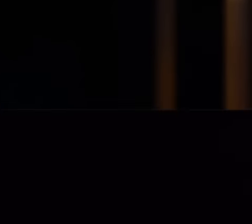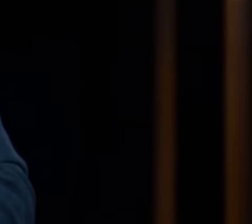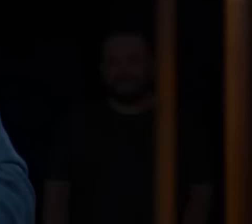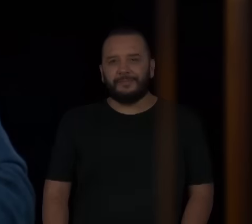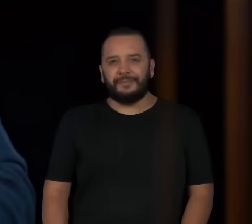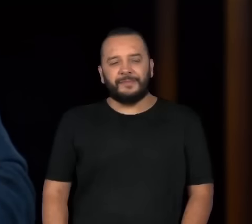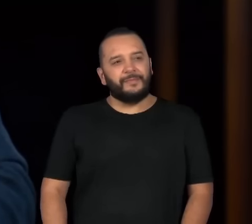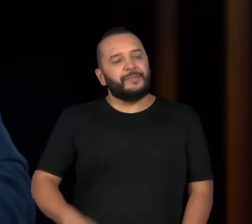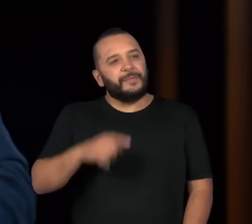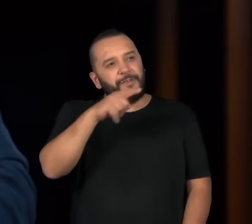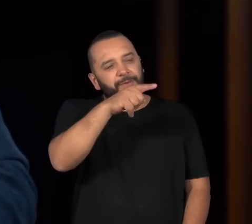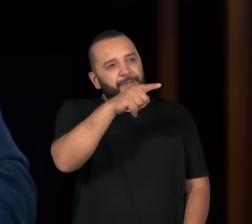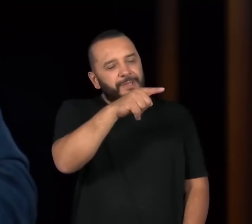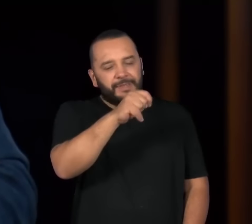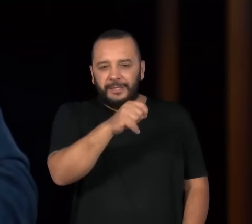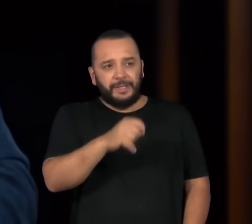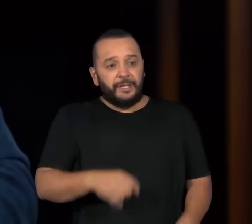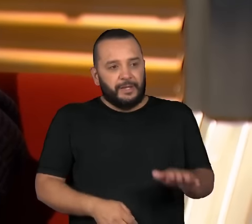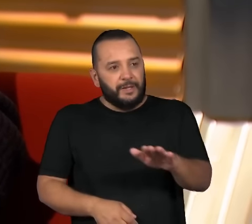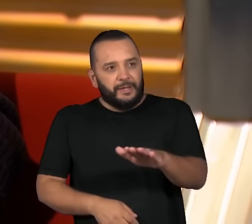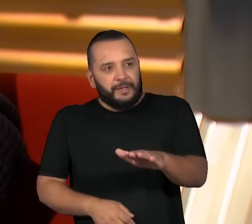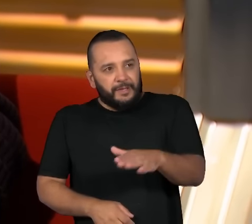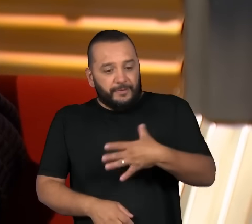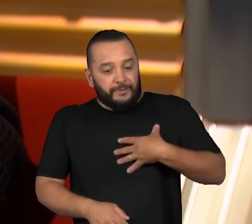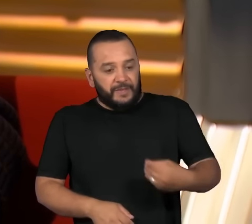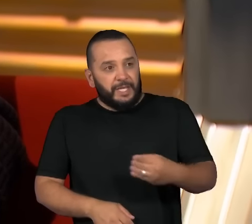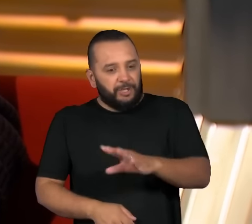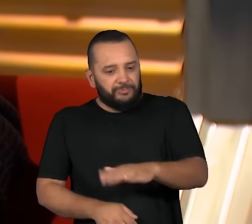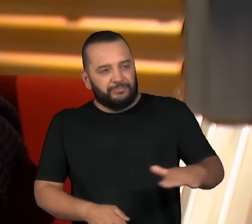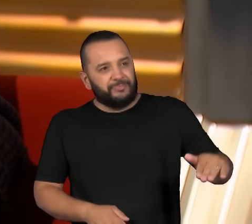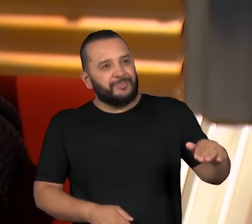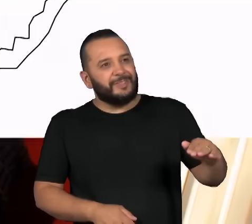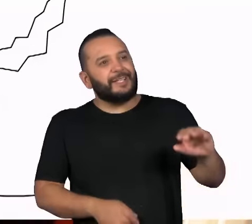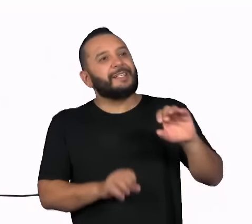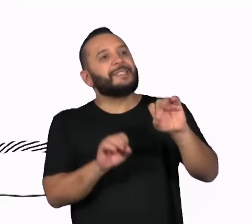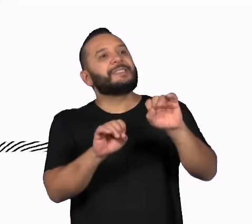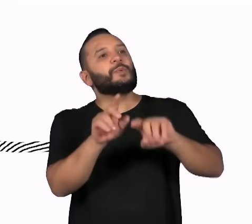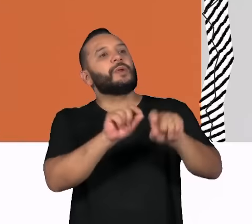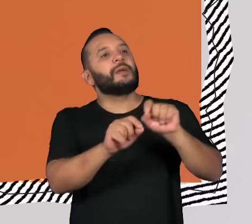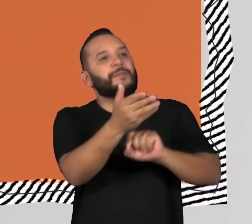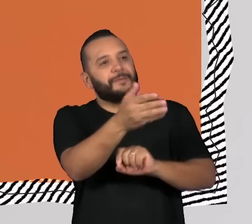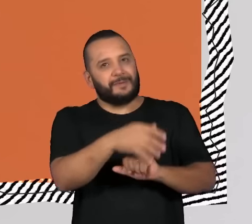O que você aprende com seus filhos? Cara, muita coisa boa, cara.